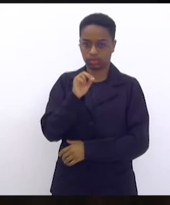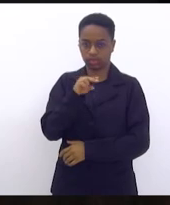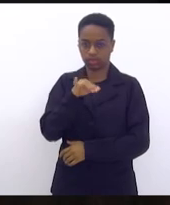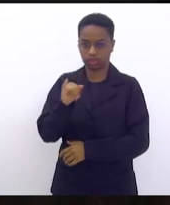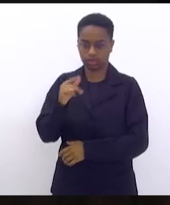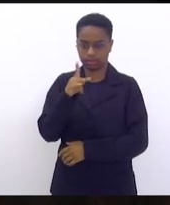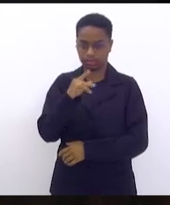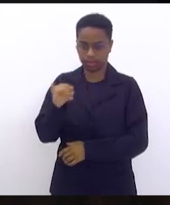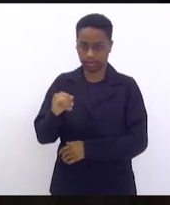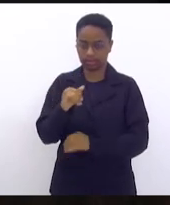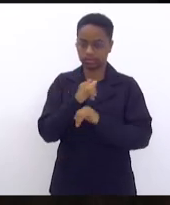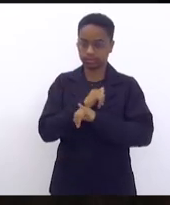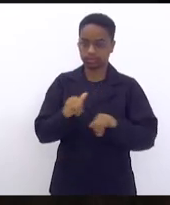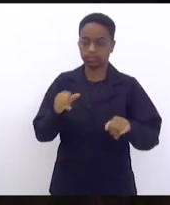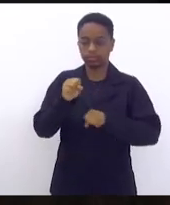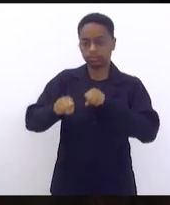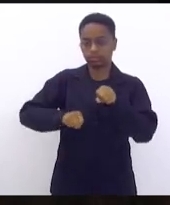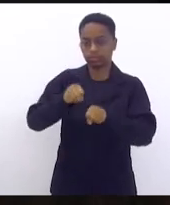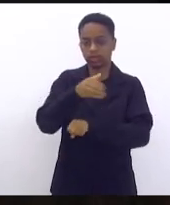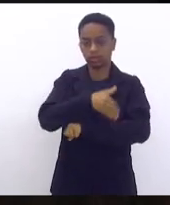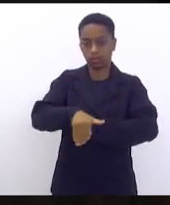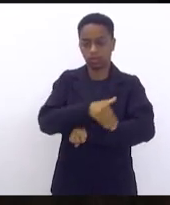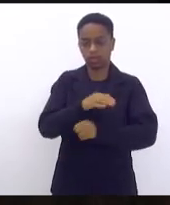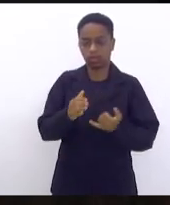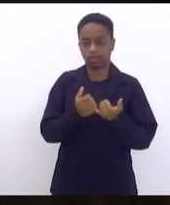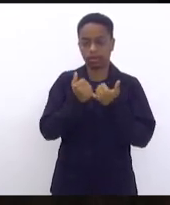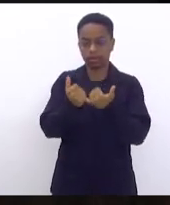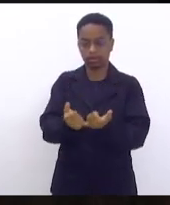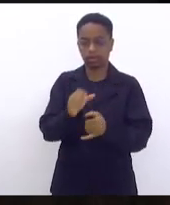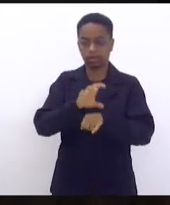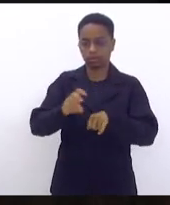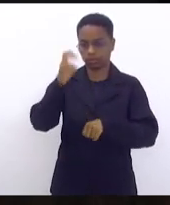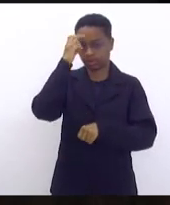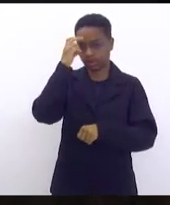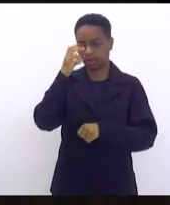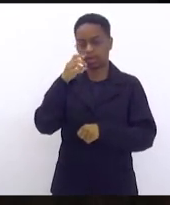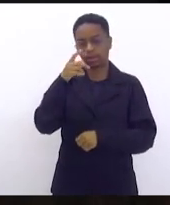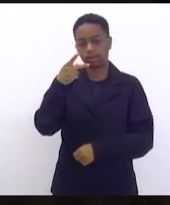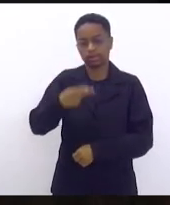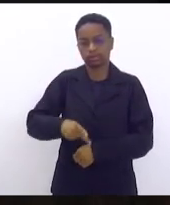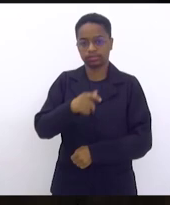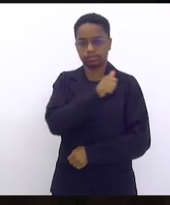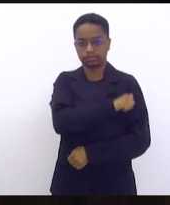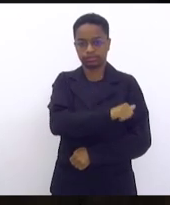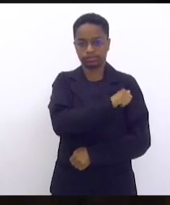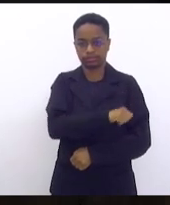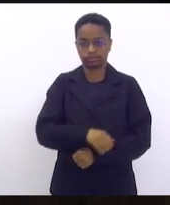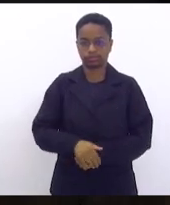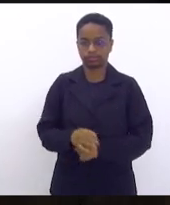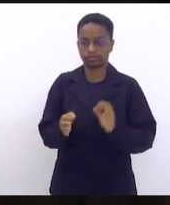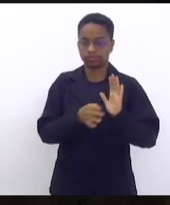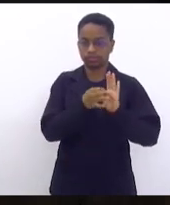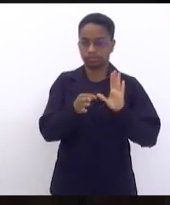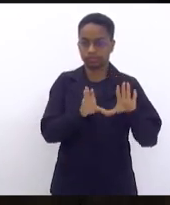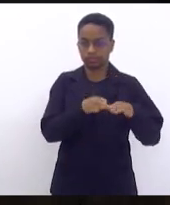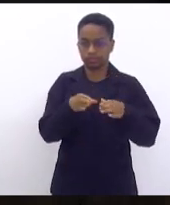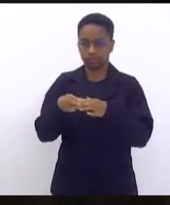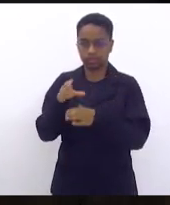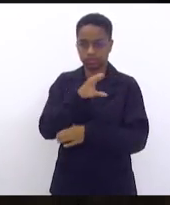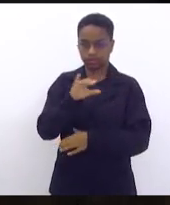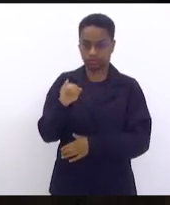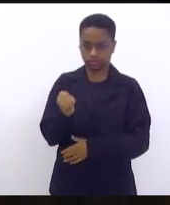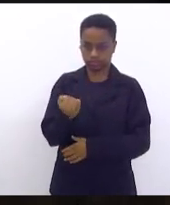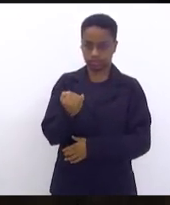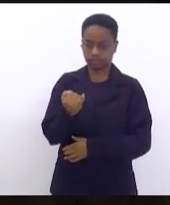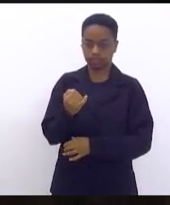que declara o ciclismo de rua como patrimônio cultural imaterial do Estado do Rio de Janeiro. Pareceres das comissões de Constituição